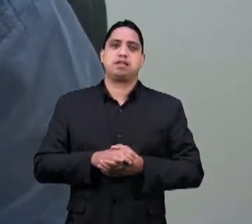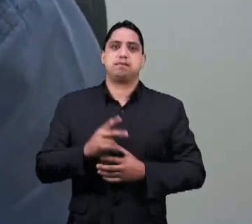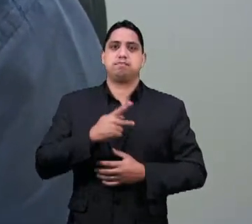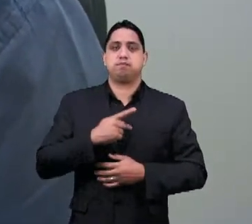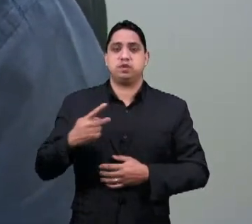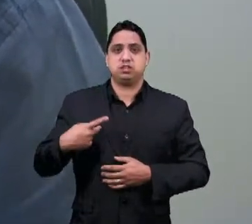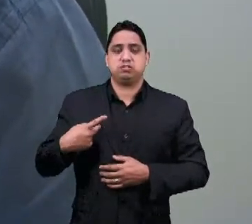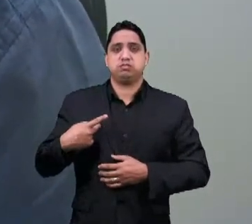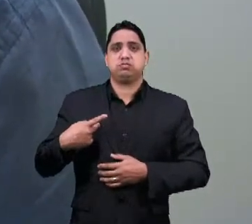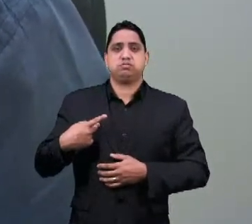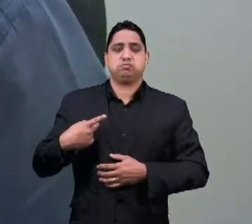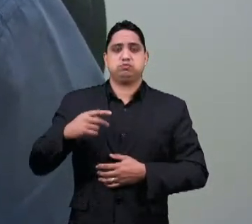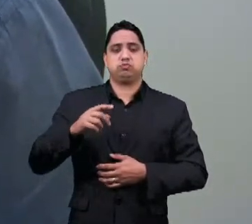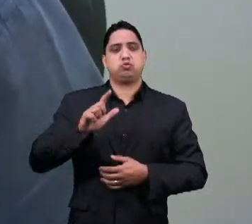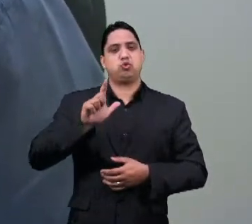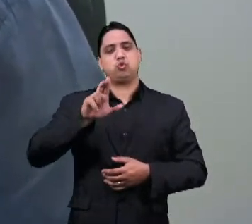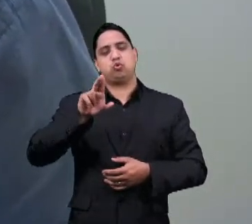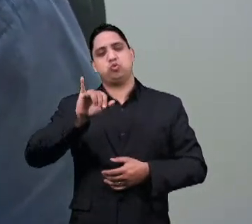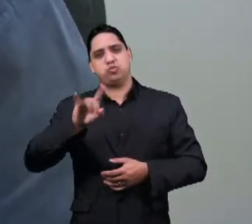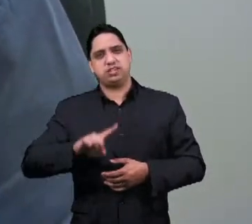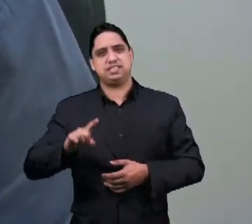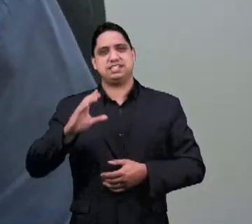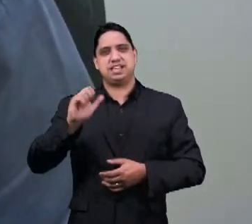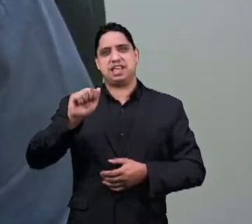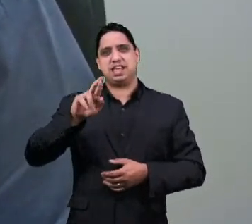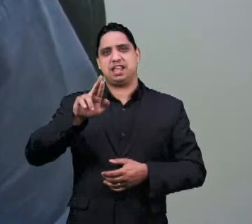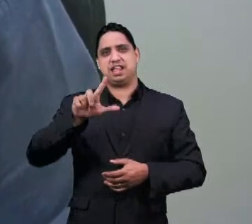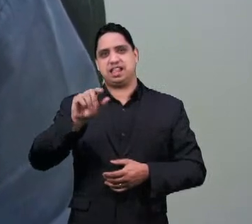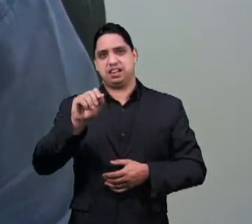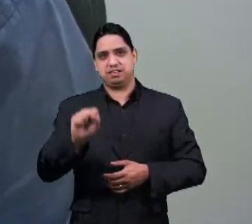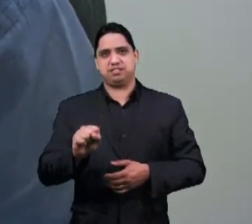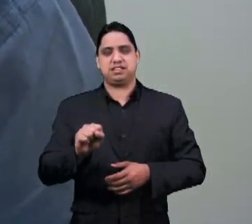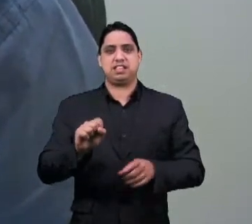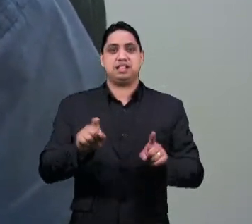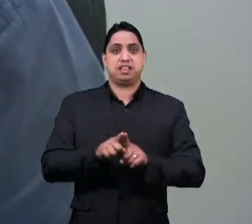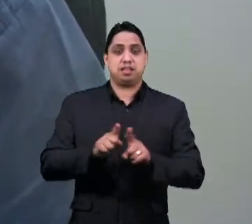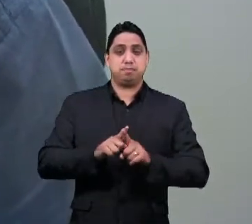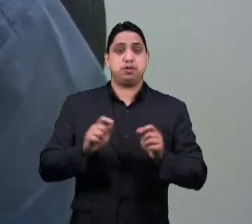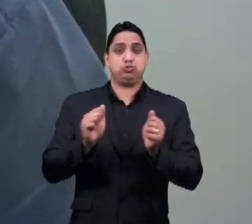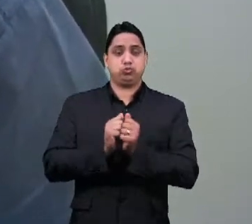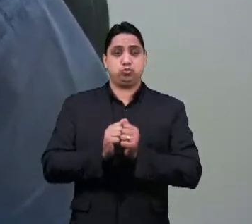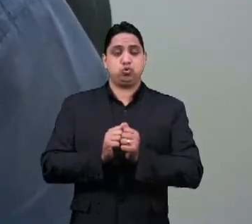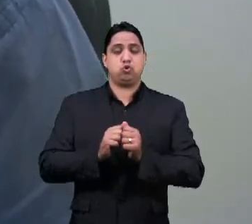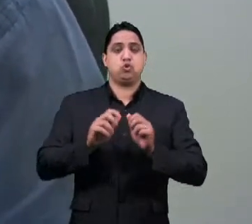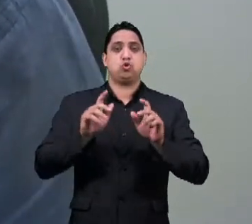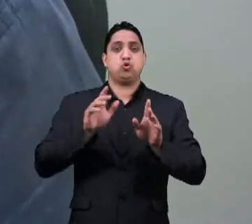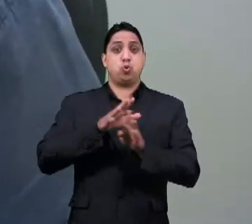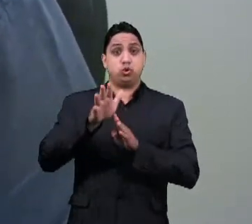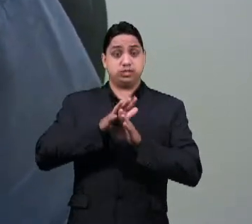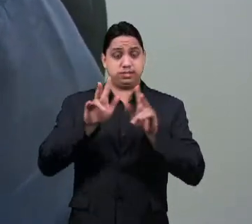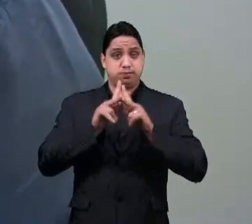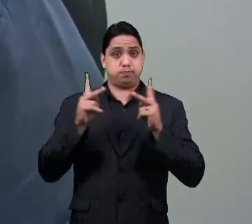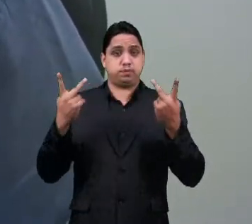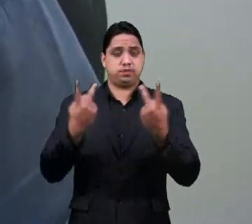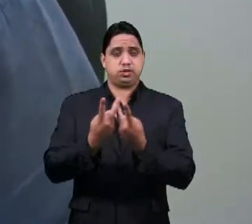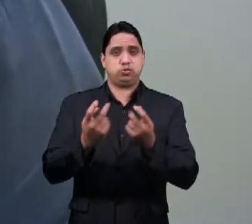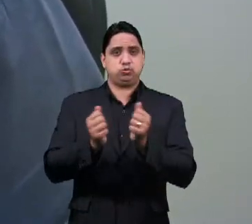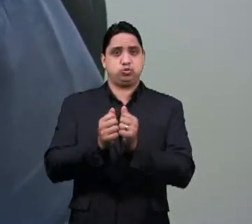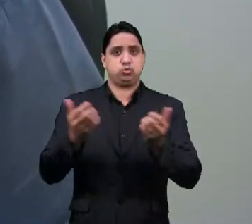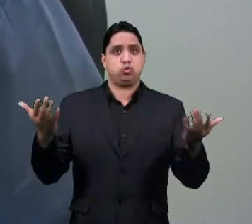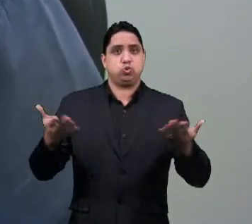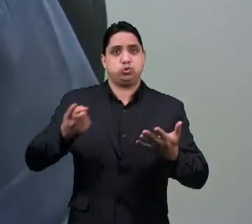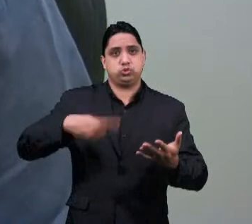Luiz Carlos Monferrari está conosco agora, nessa noite. Ele é conselheiro também, faz parte do Conselho Presbiteral. E está conosco nessa noite,